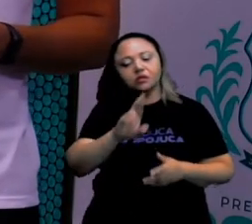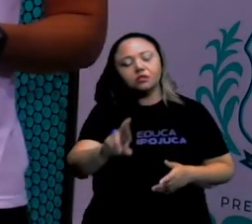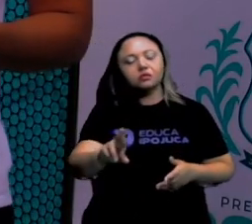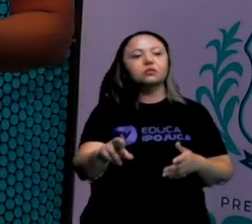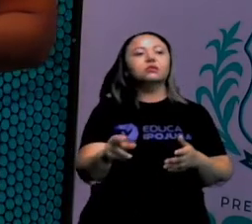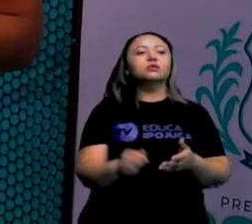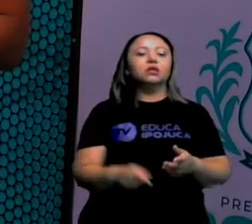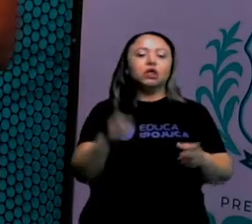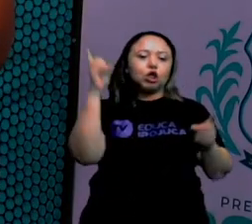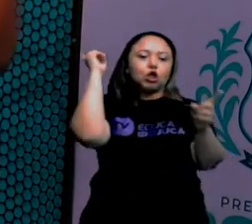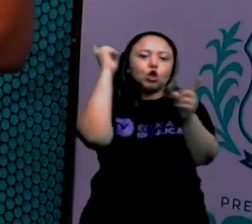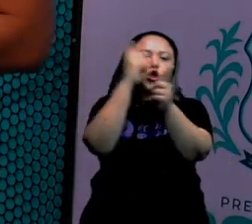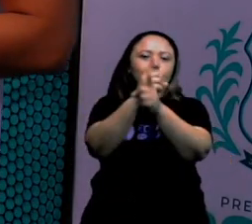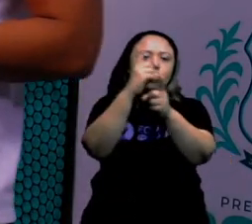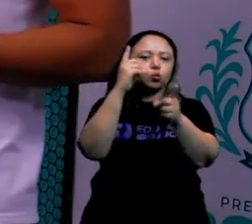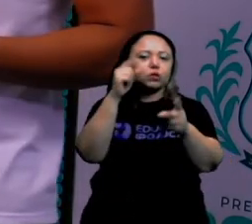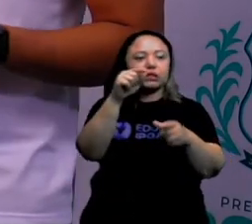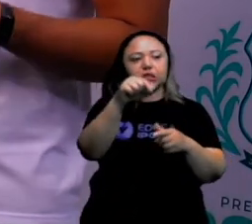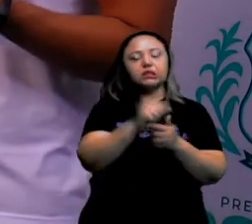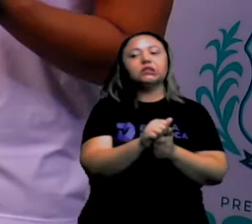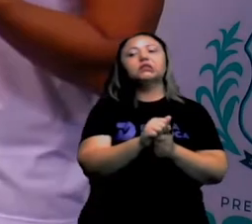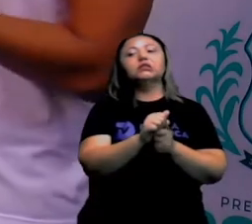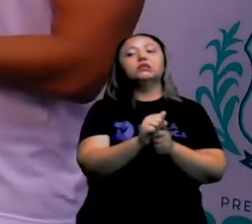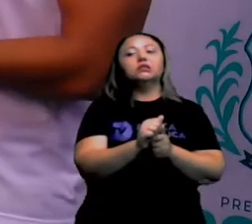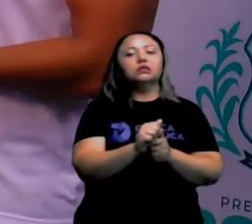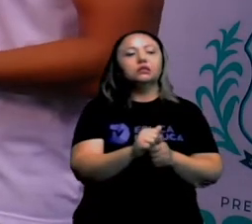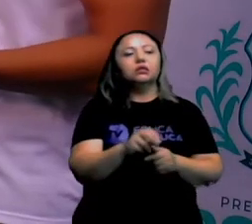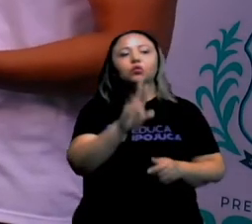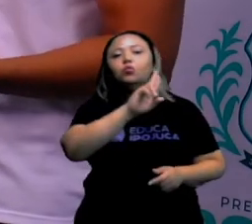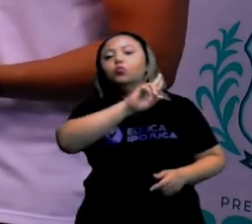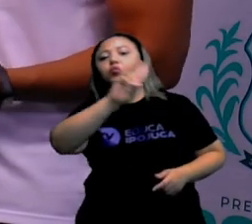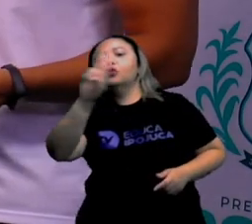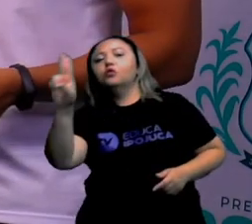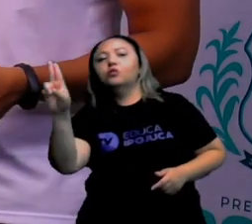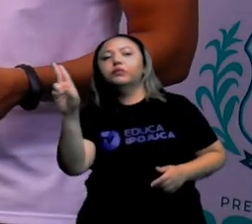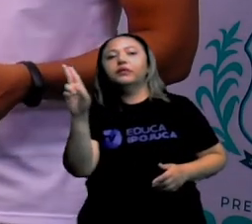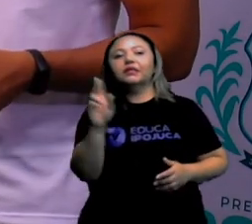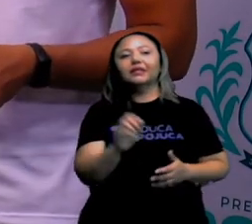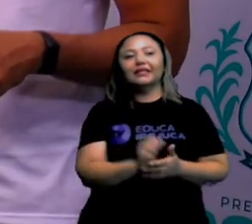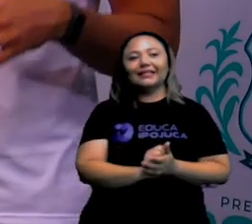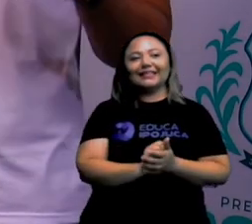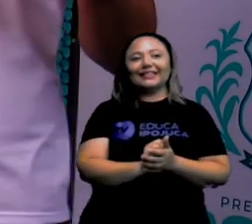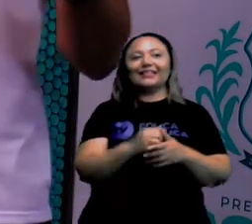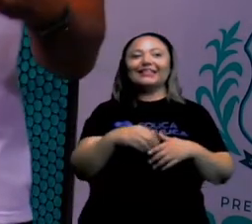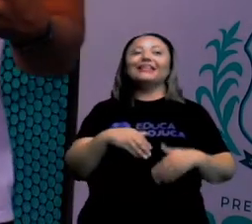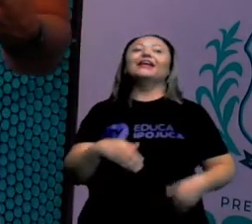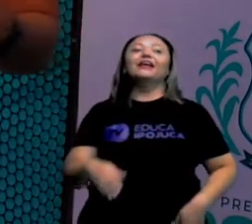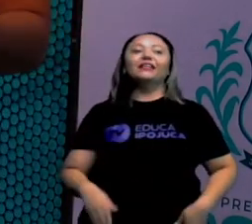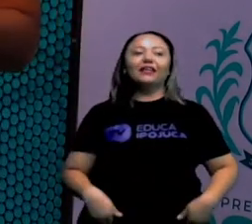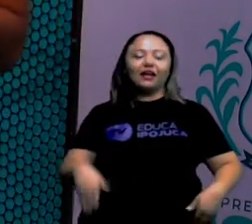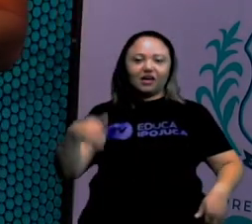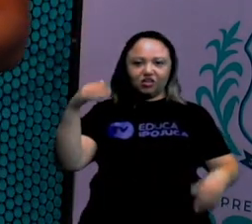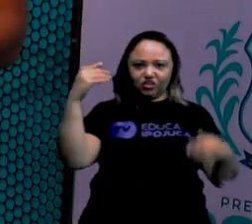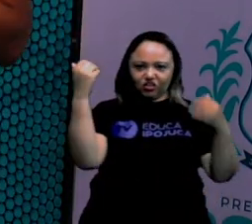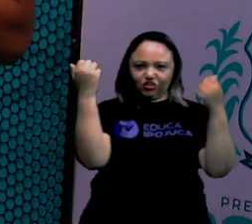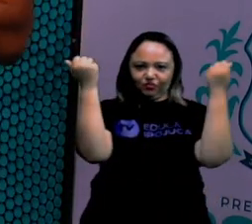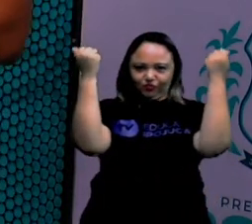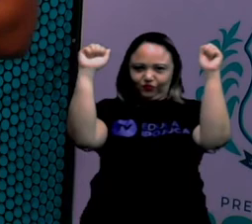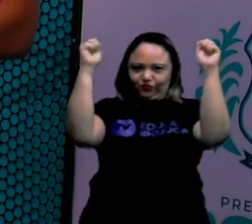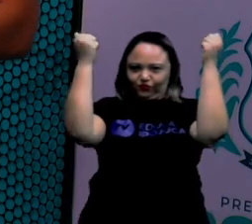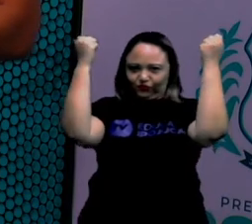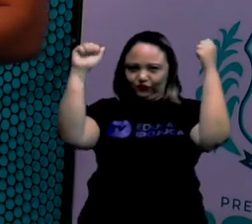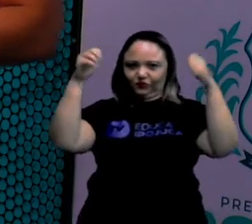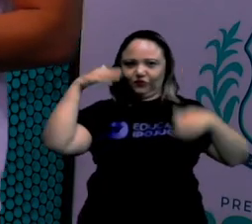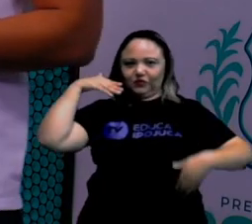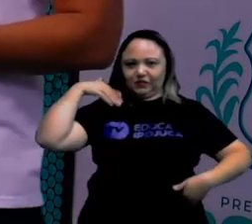quero que você encontre aqui, nesse diagrama, o nome das capacidades físicas da ginástica que a gente tratou na